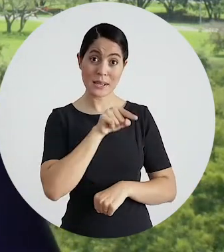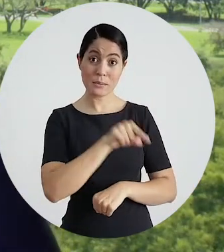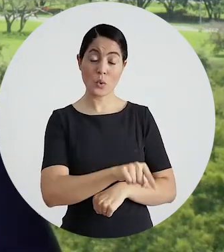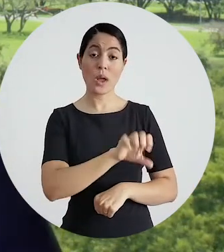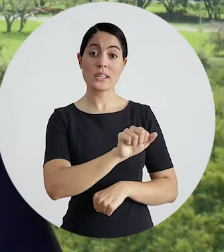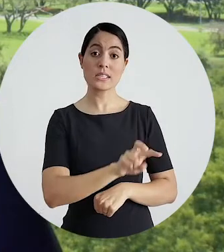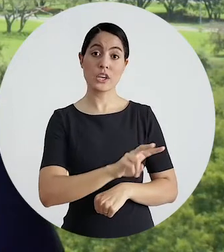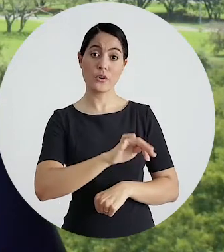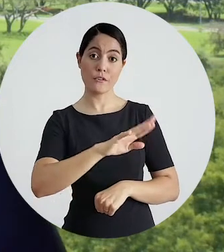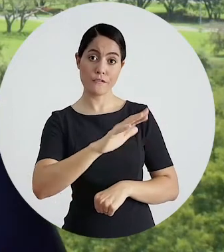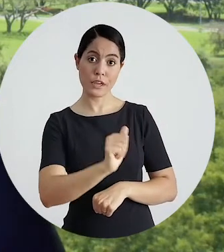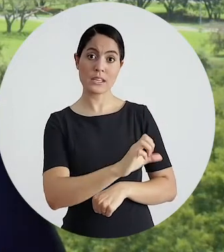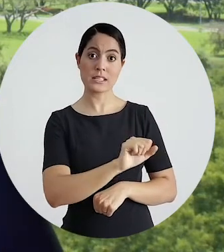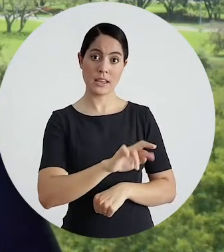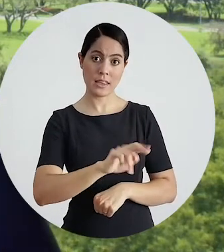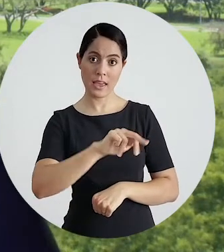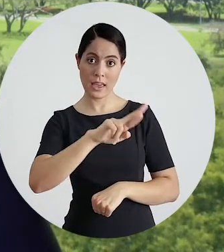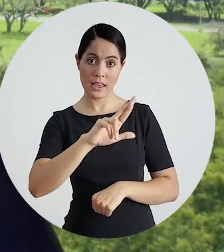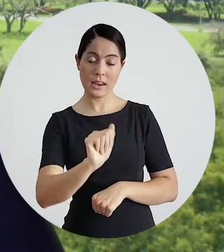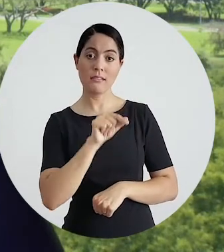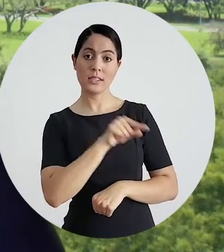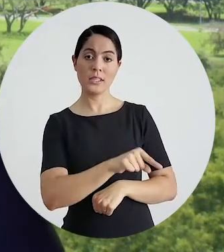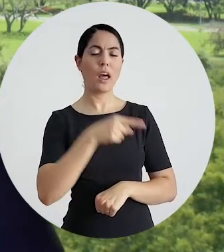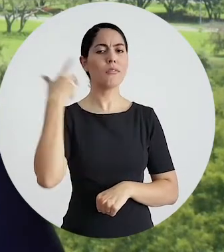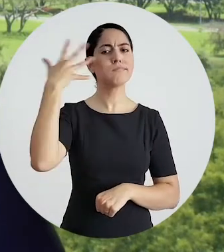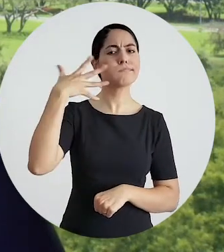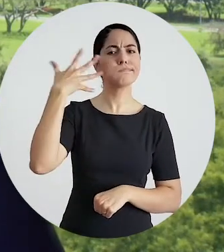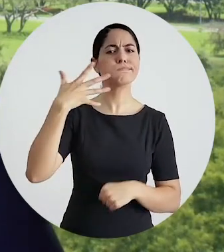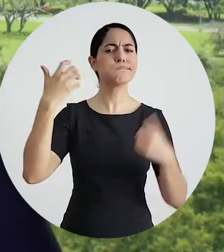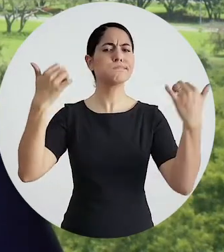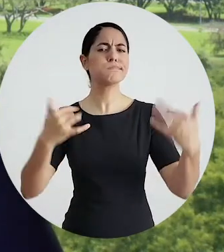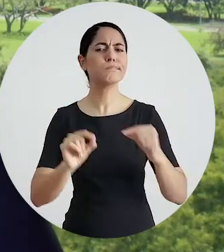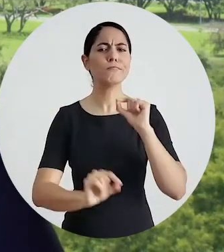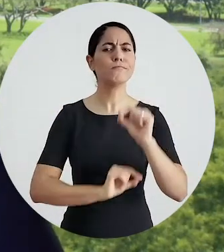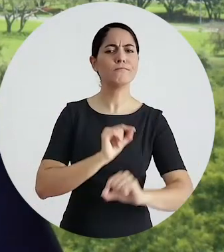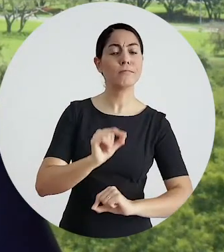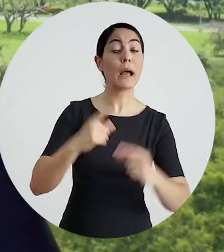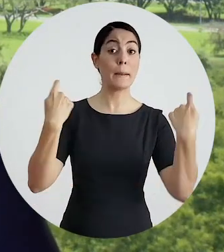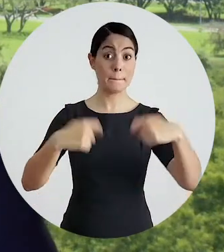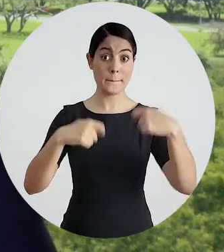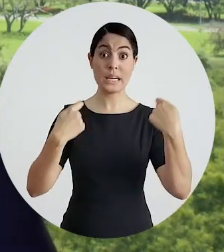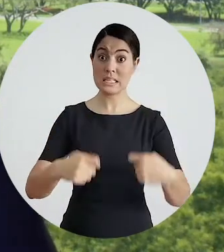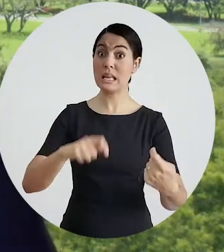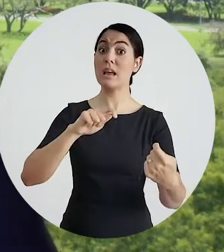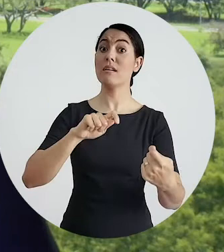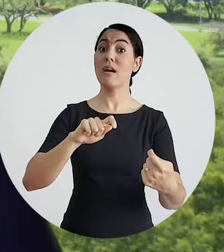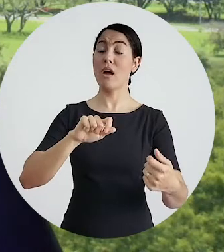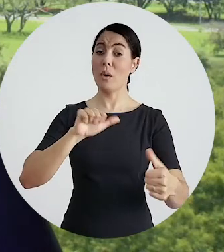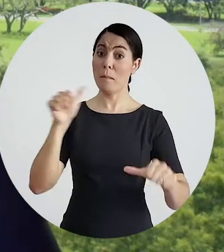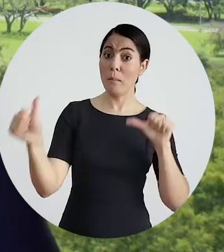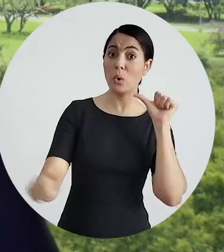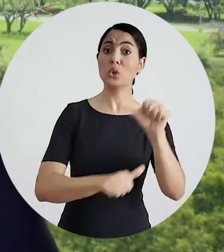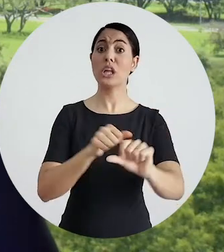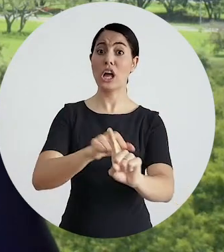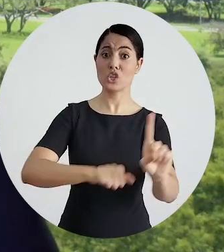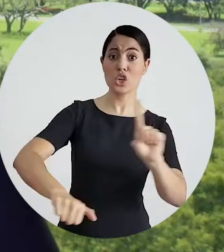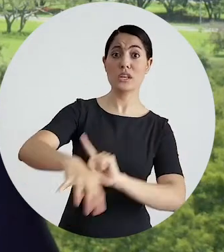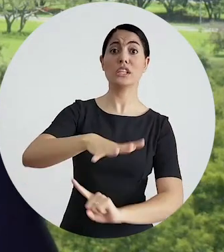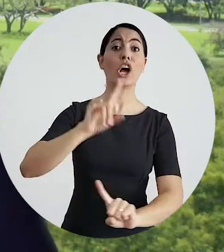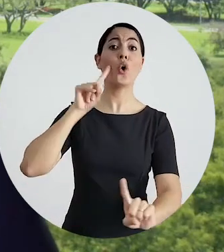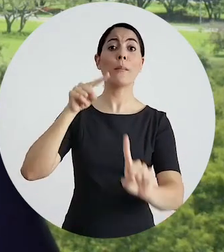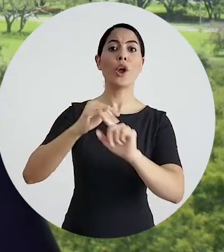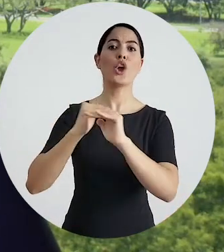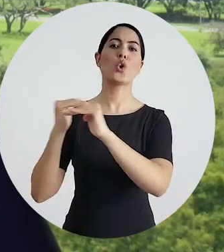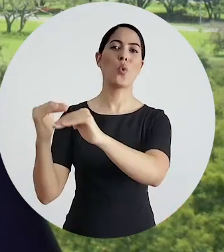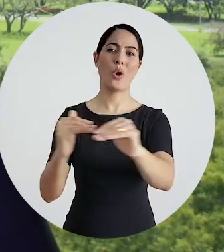Promoção da Igualdade, Silvia Cerqueira, que afirma que é preciso ter transformações essenciais para a igualdade na